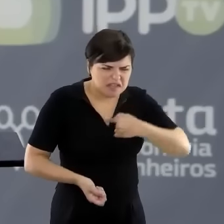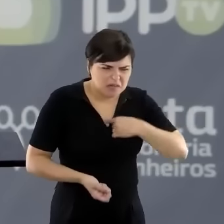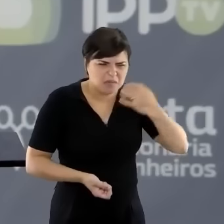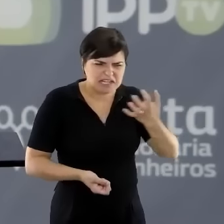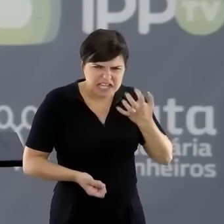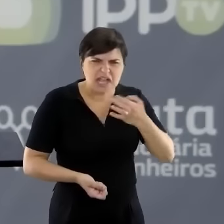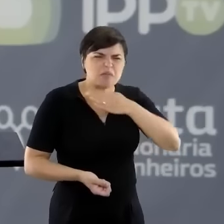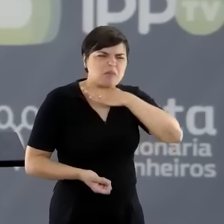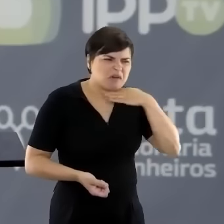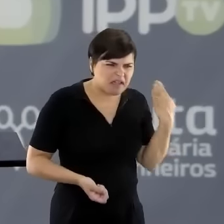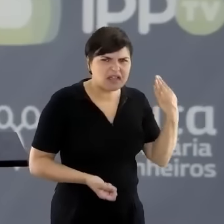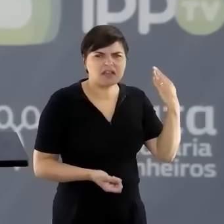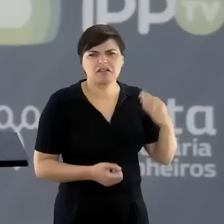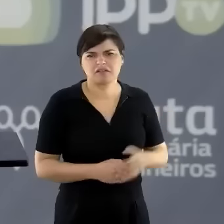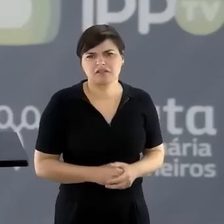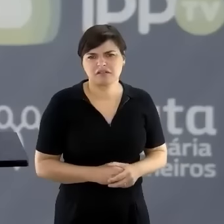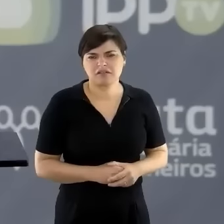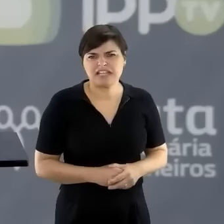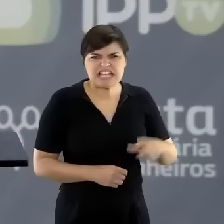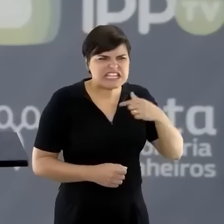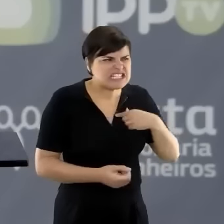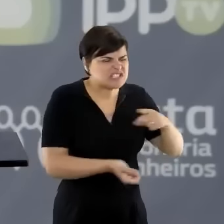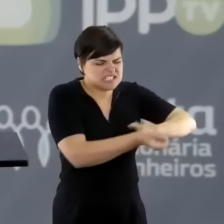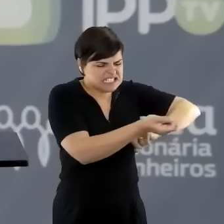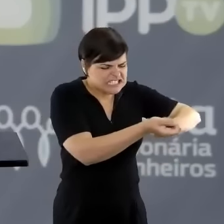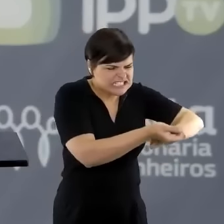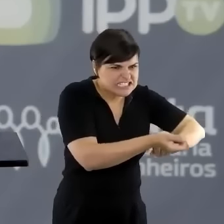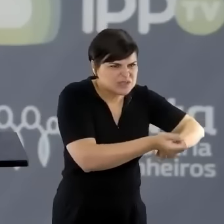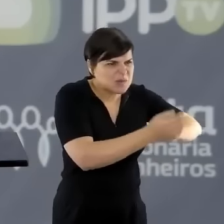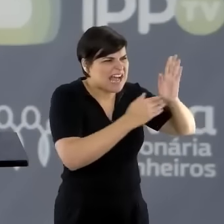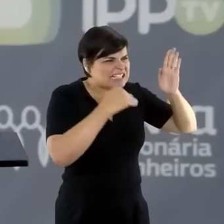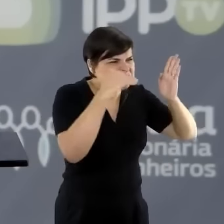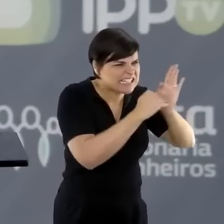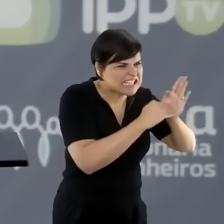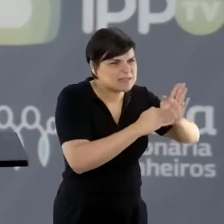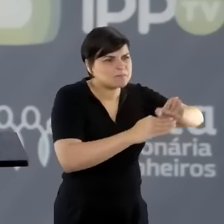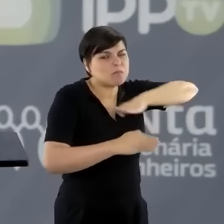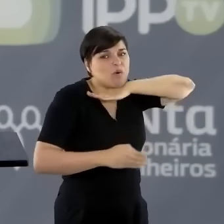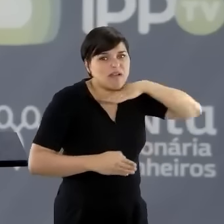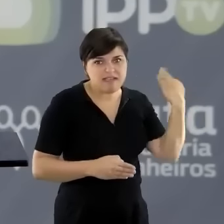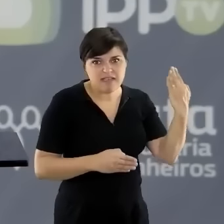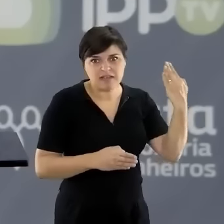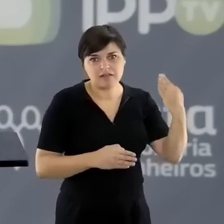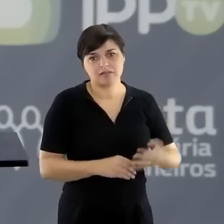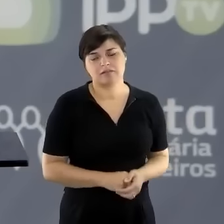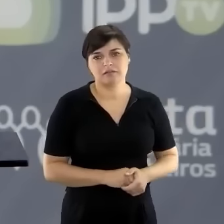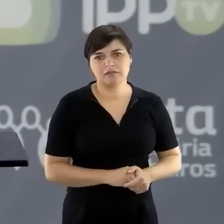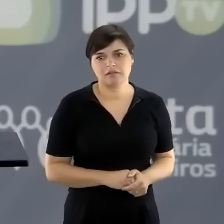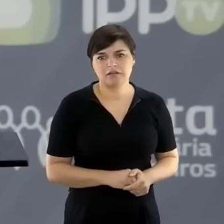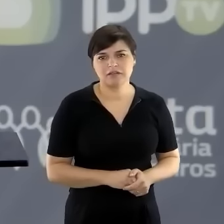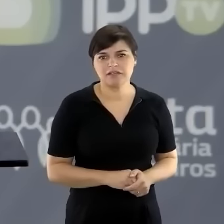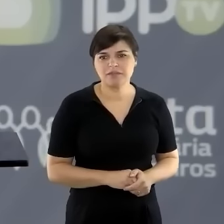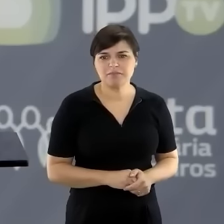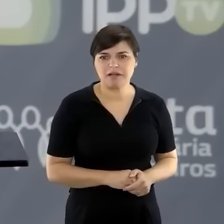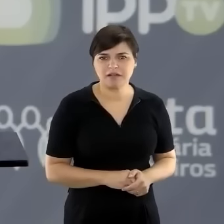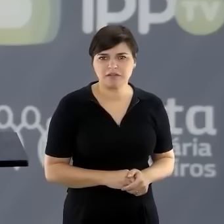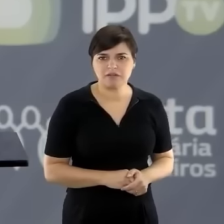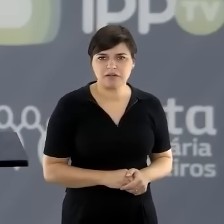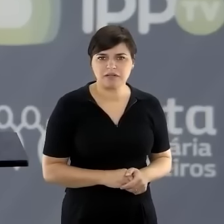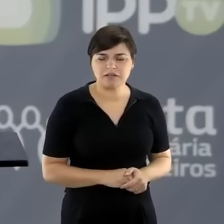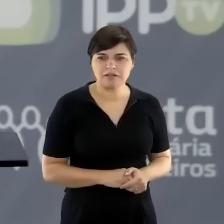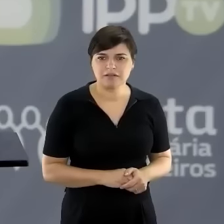morrer e ele tá dizendo eu tô irado até a morte Pensa numa Ira Pensa num